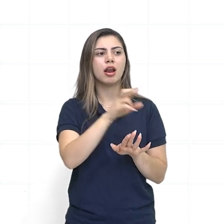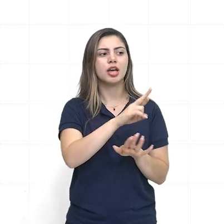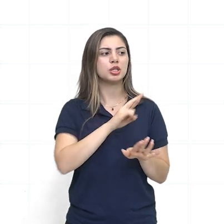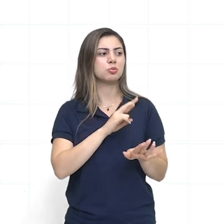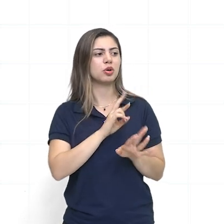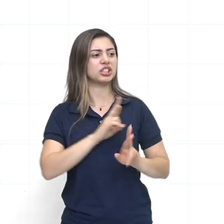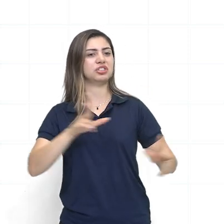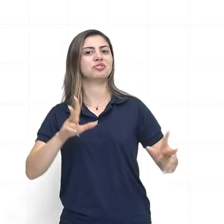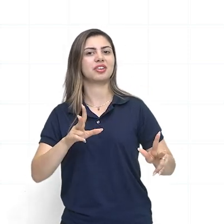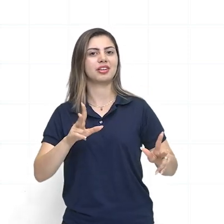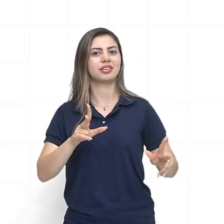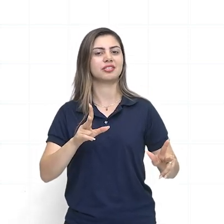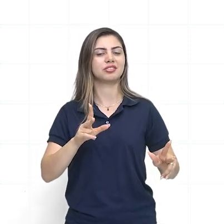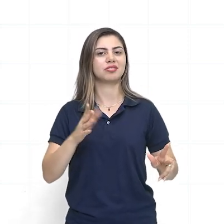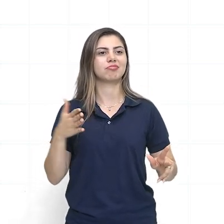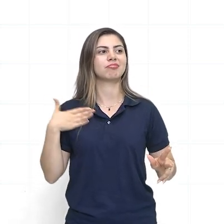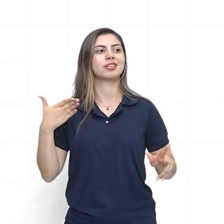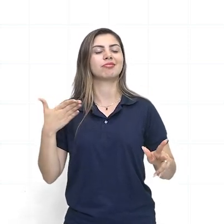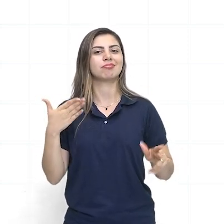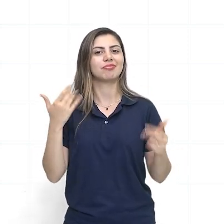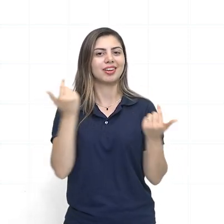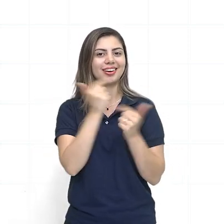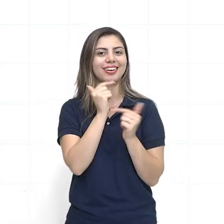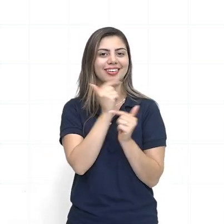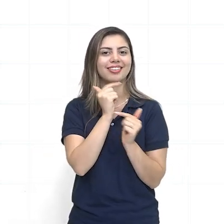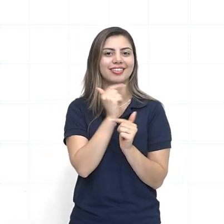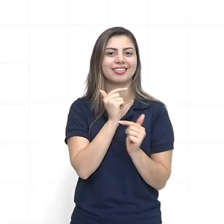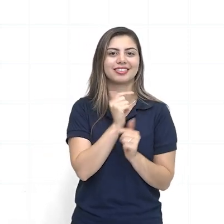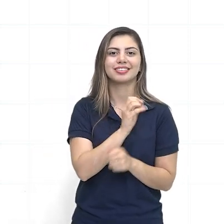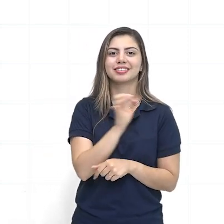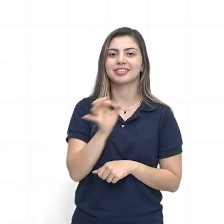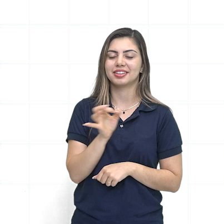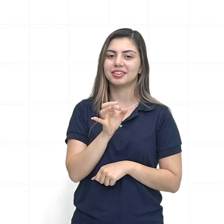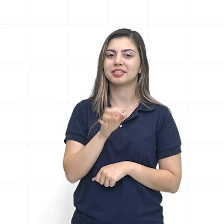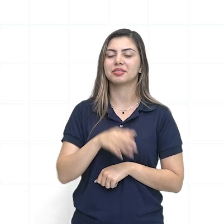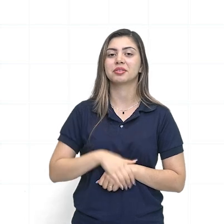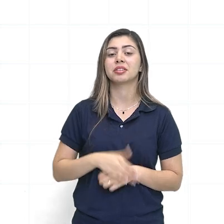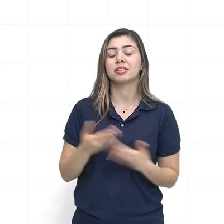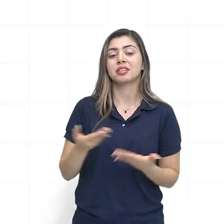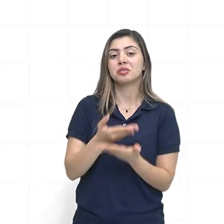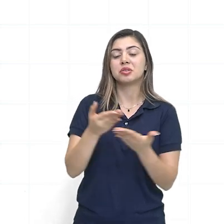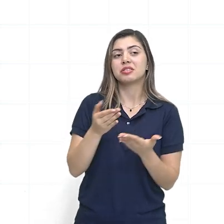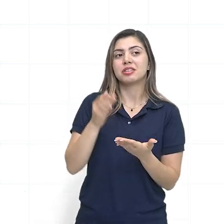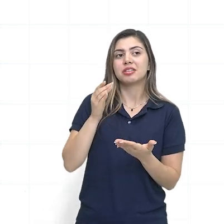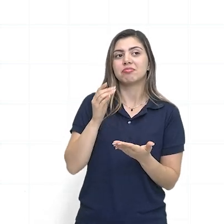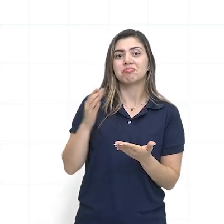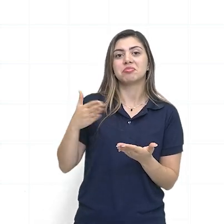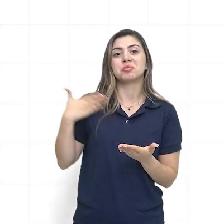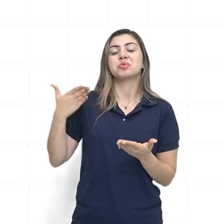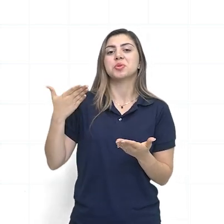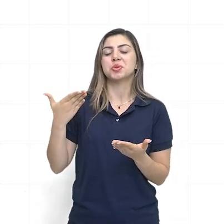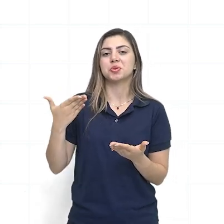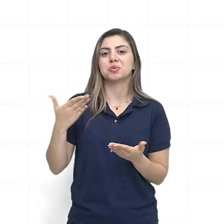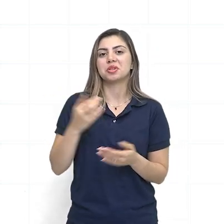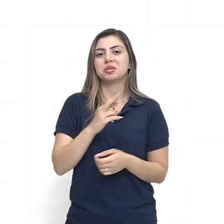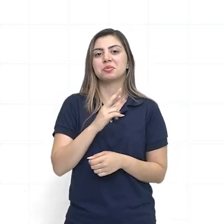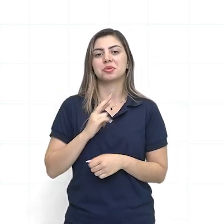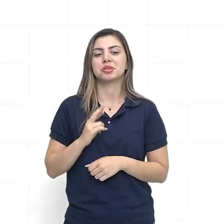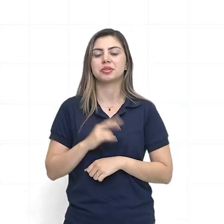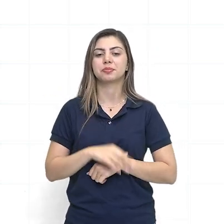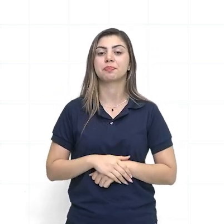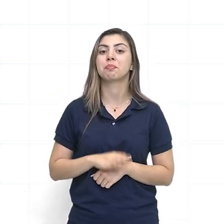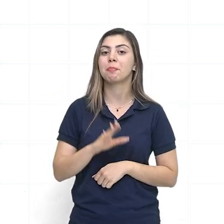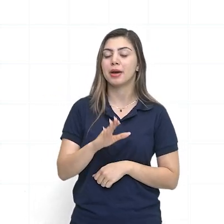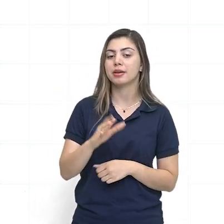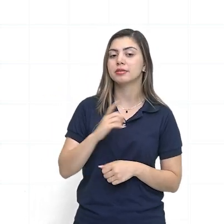que você está esperando. E é isso que gera o humor, é aquilo que você não espera. Então, a gente vai ver